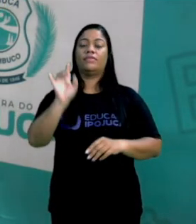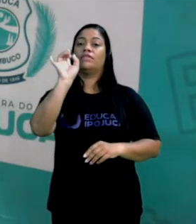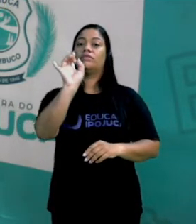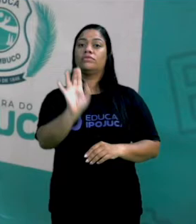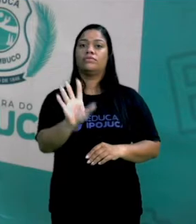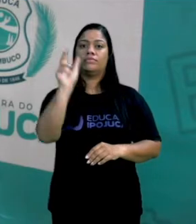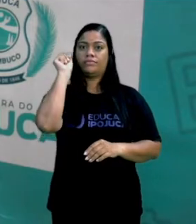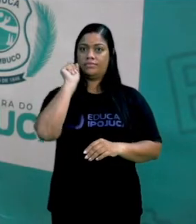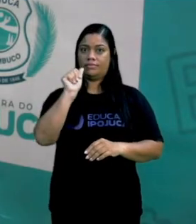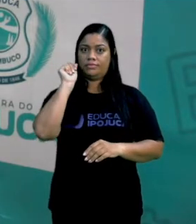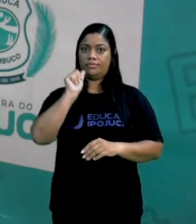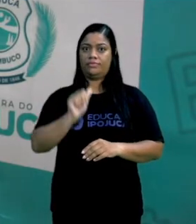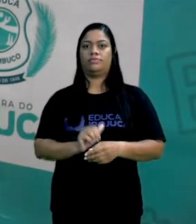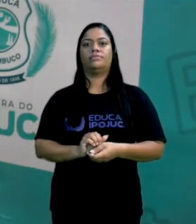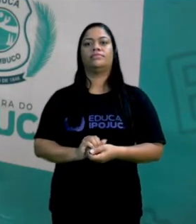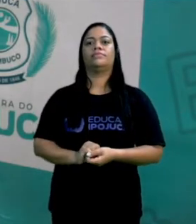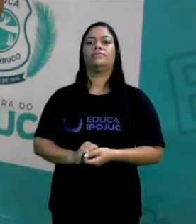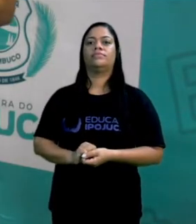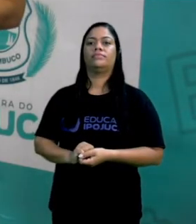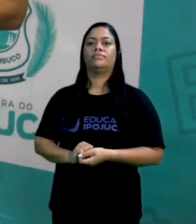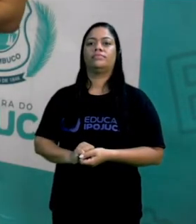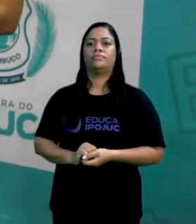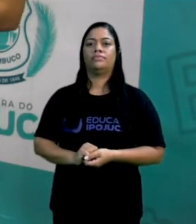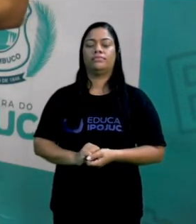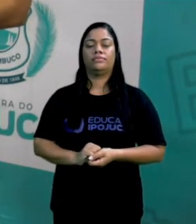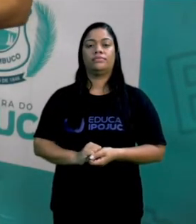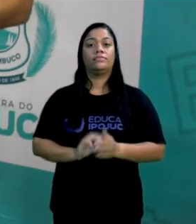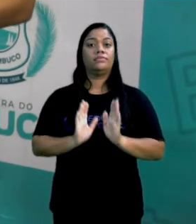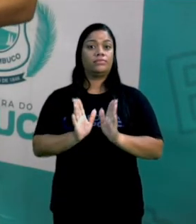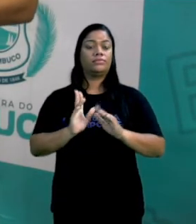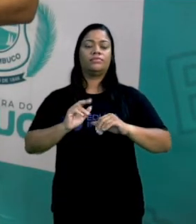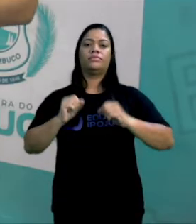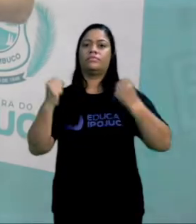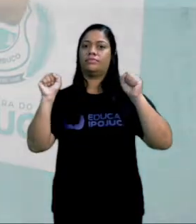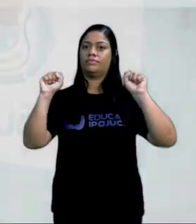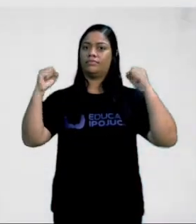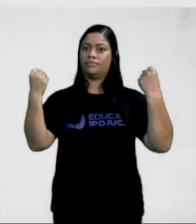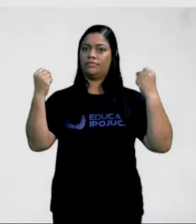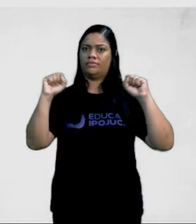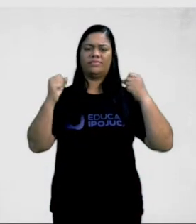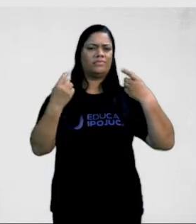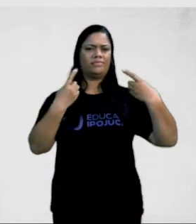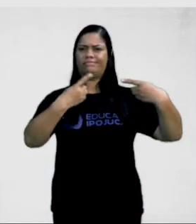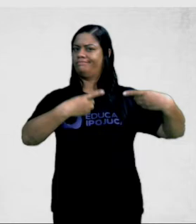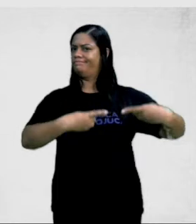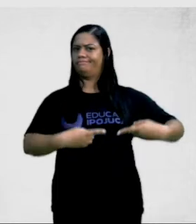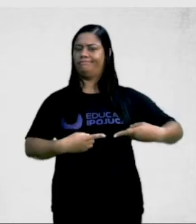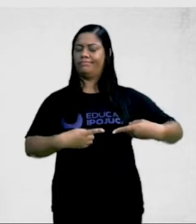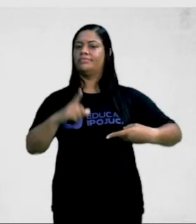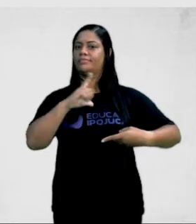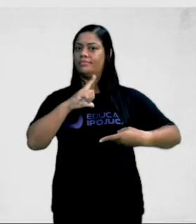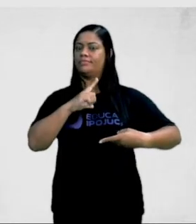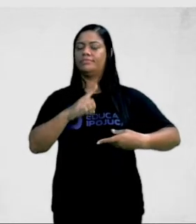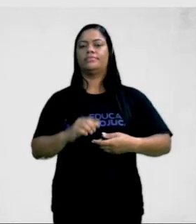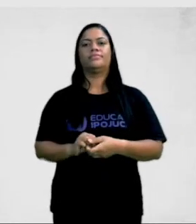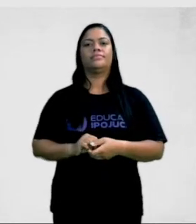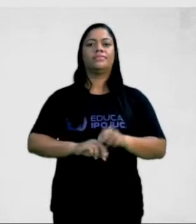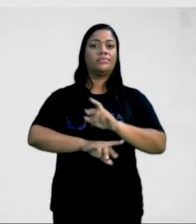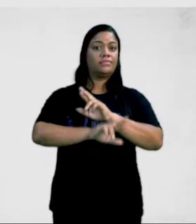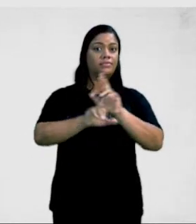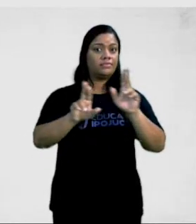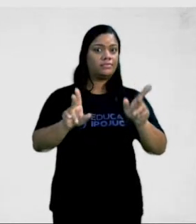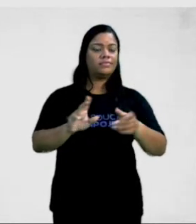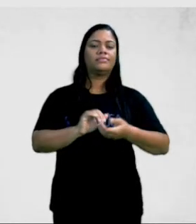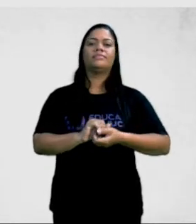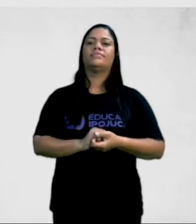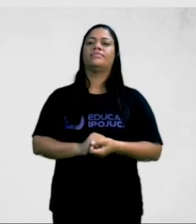específica do público feminino. Já na ginástica não competitiva, nós temos aqui vários